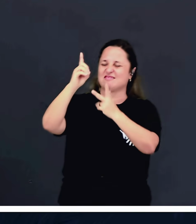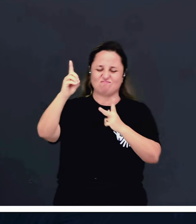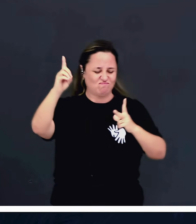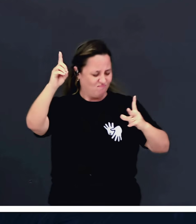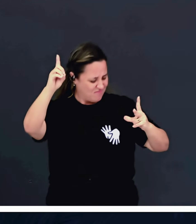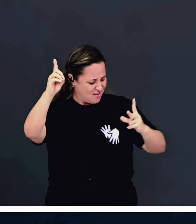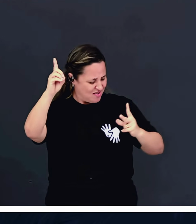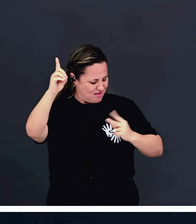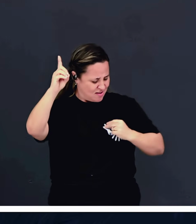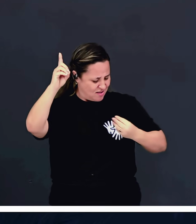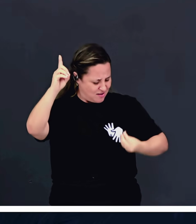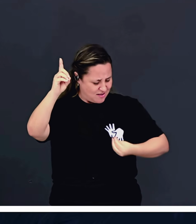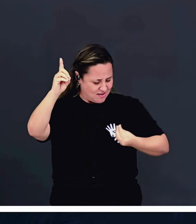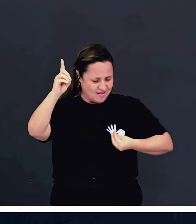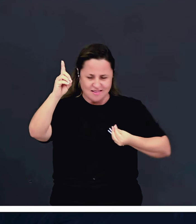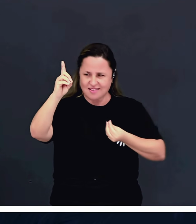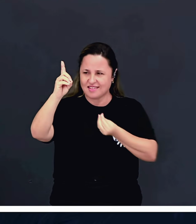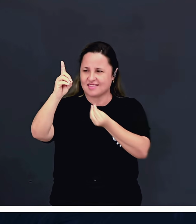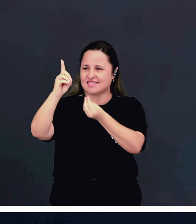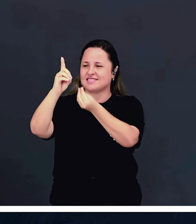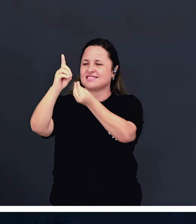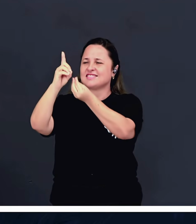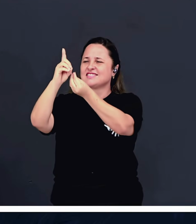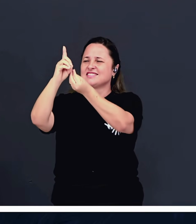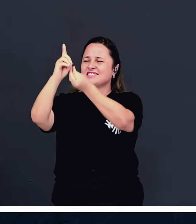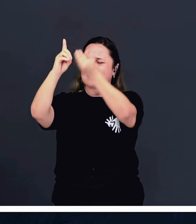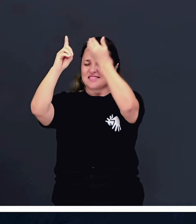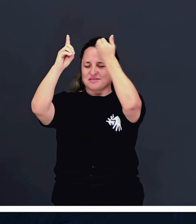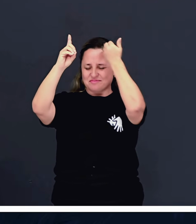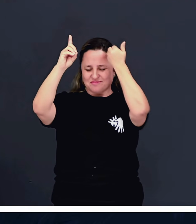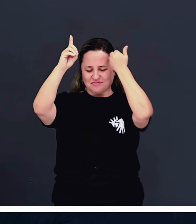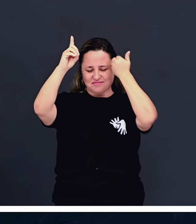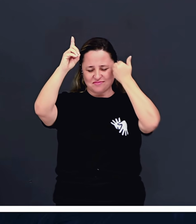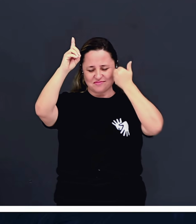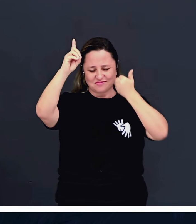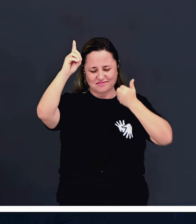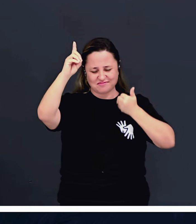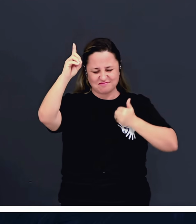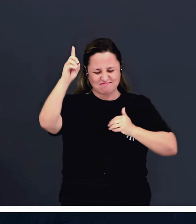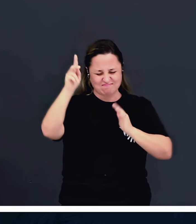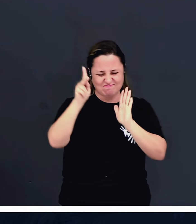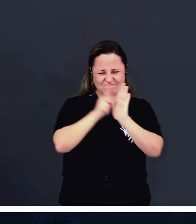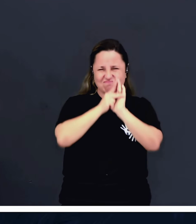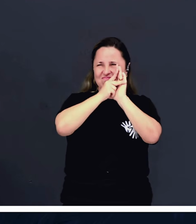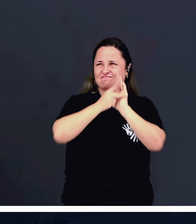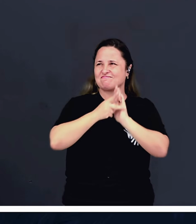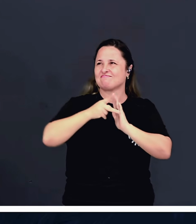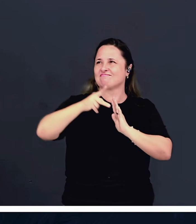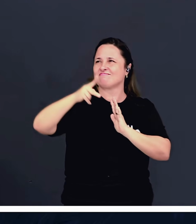Digno da minha vida, Tu és, Jesus. Oh, eu sou Teu.